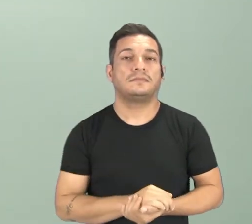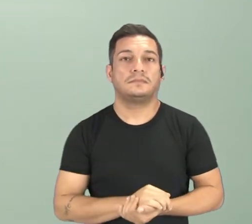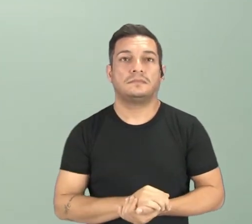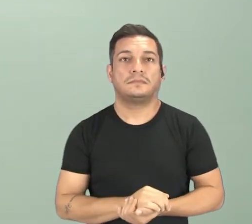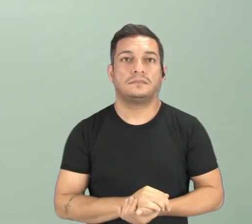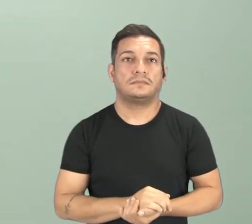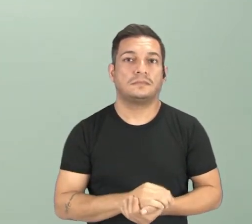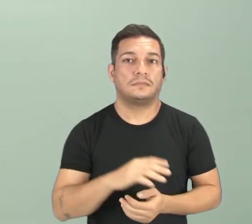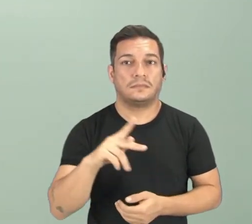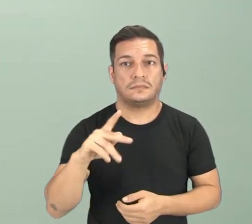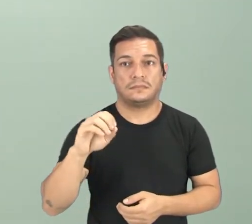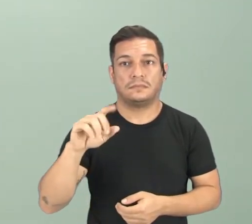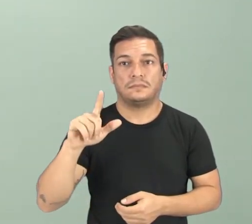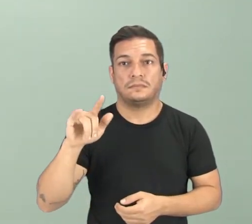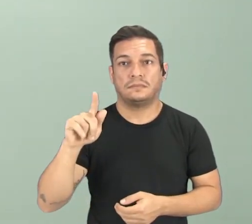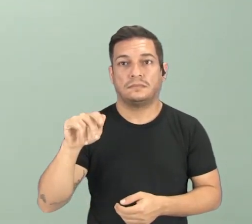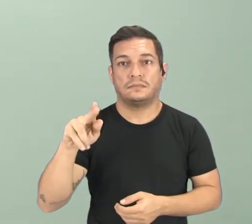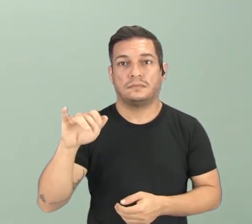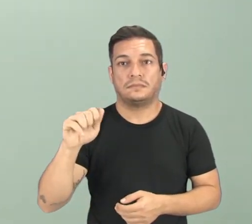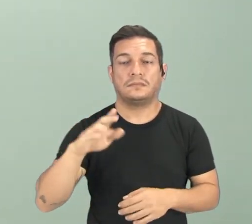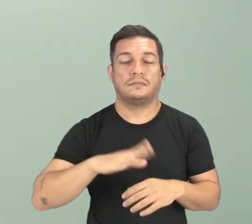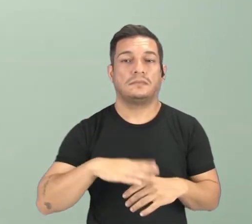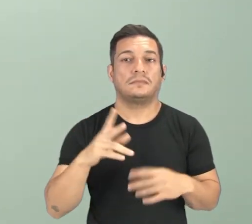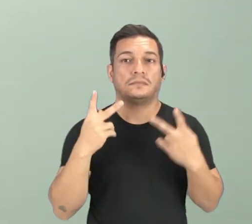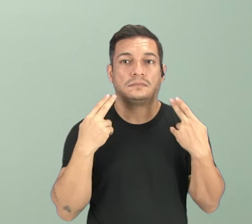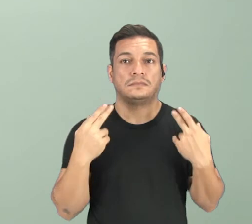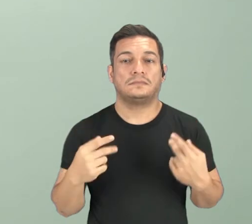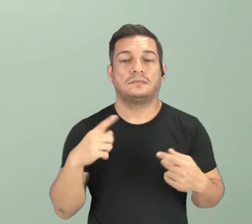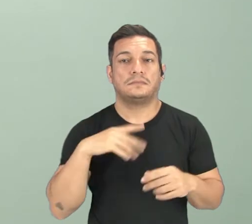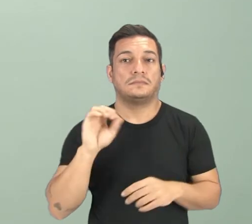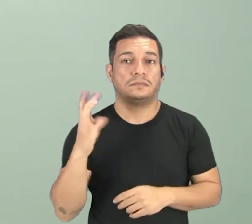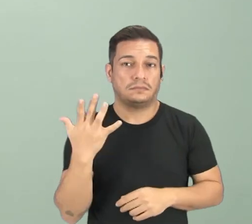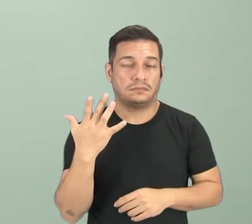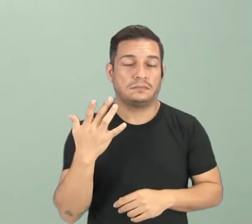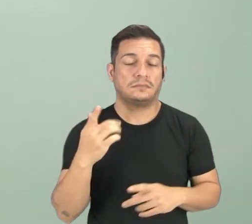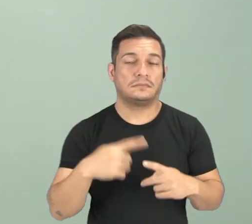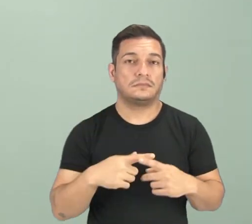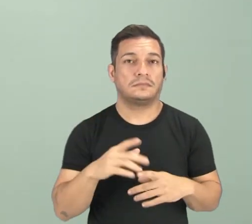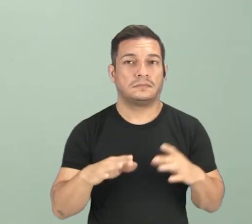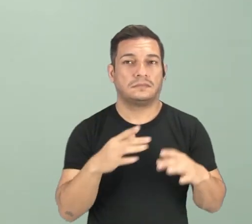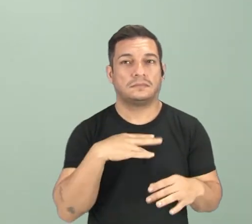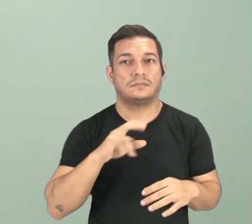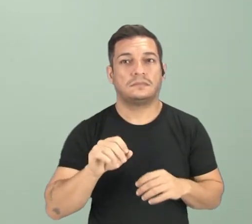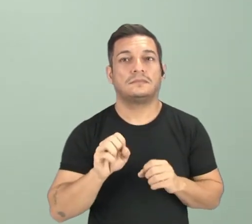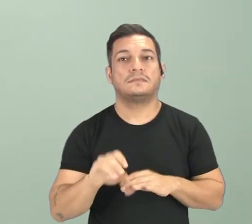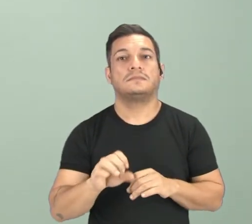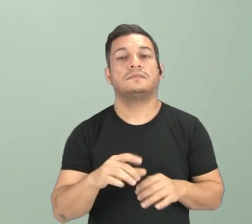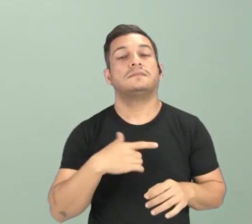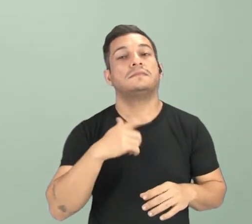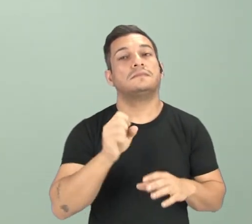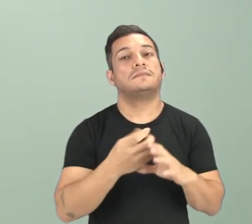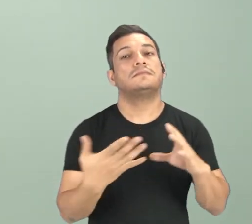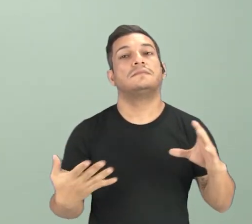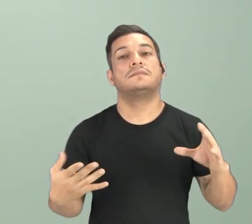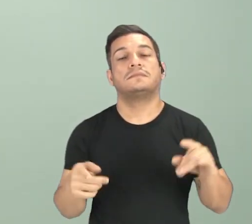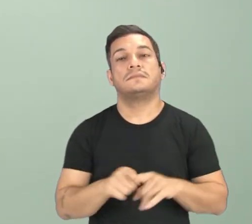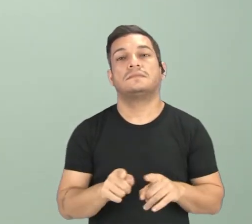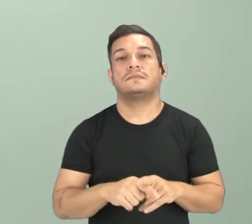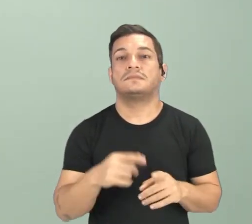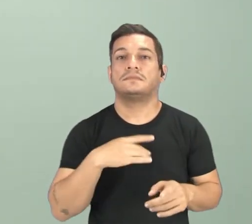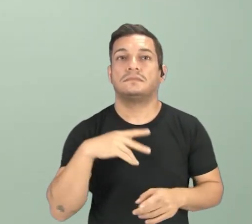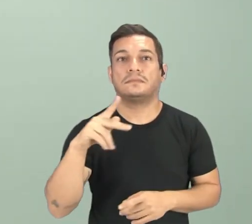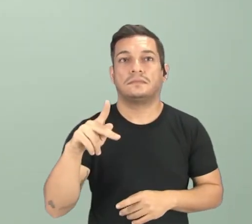a pologenia é o que é mais comum da gente observar. Por isso que geralmente quando a gente vai trabalhar essas outras características, como